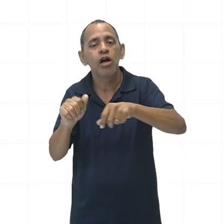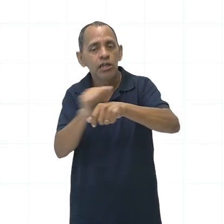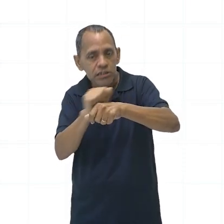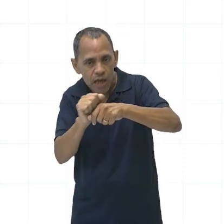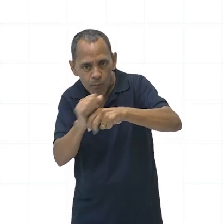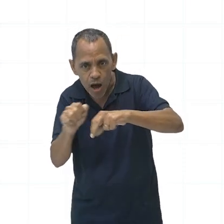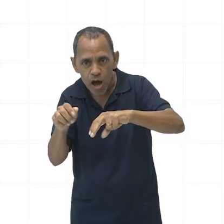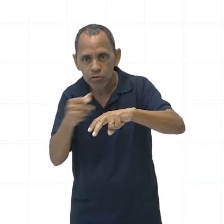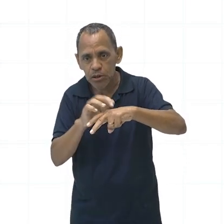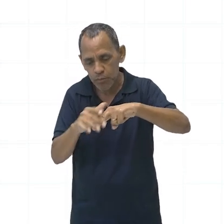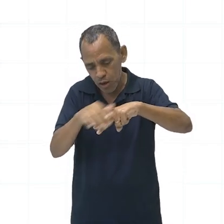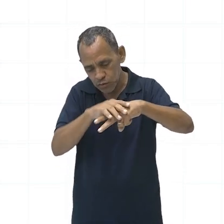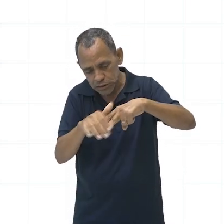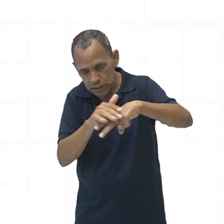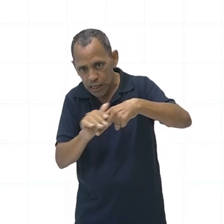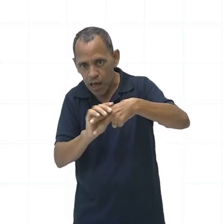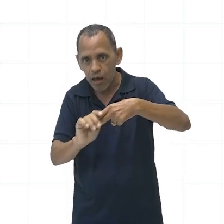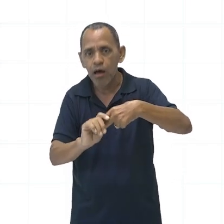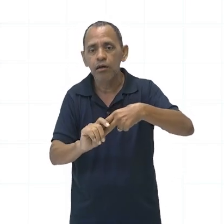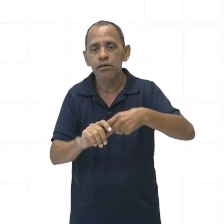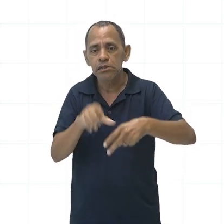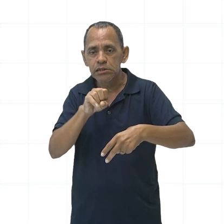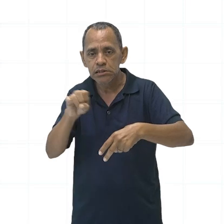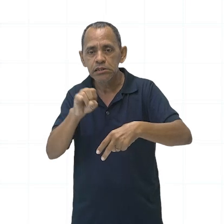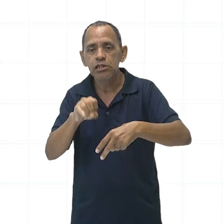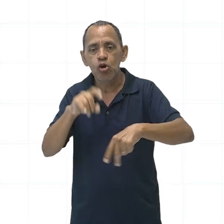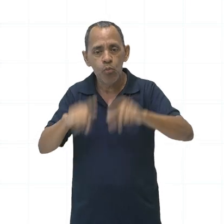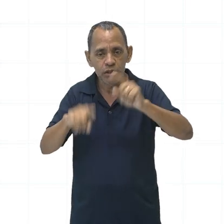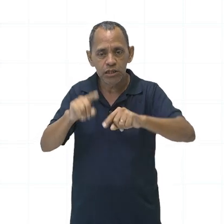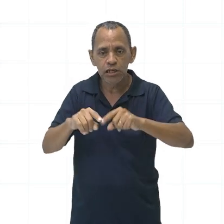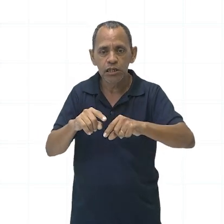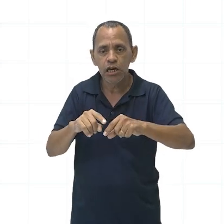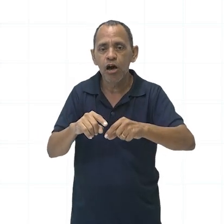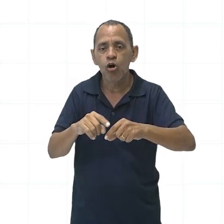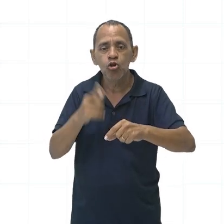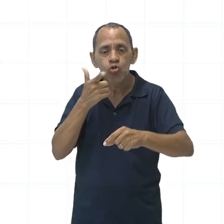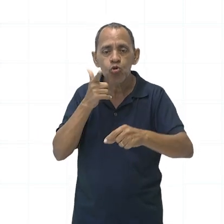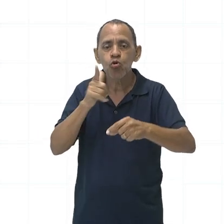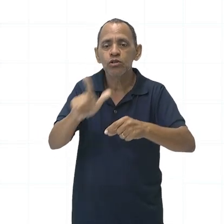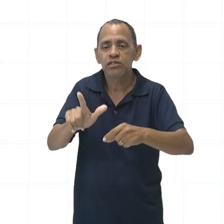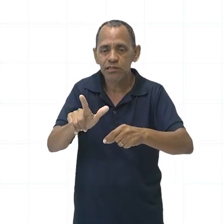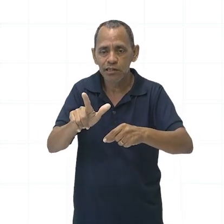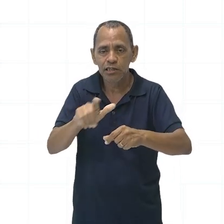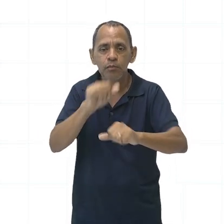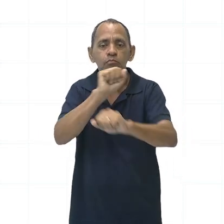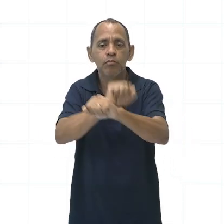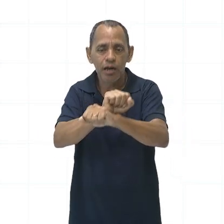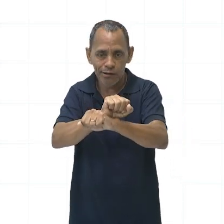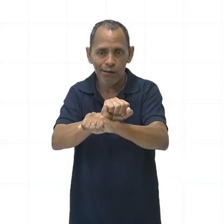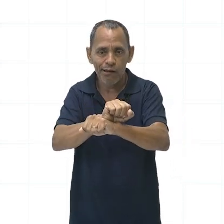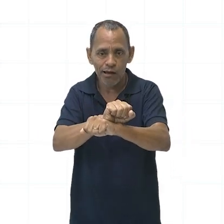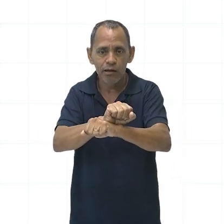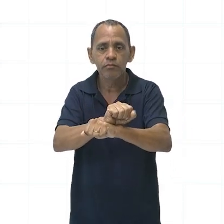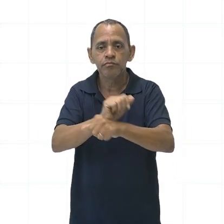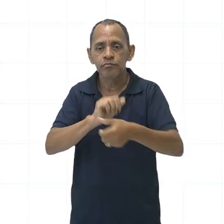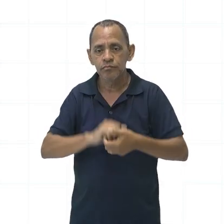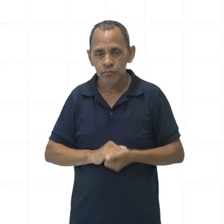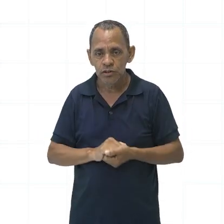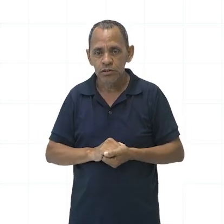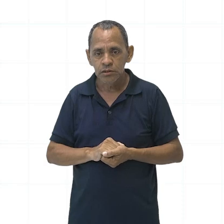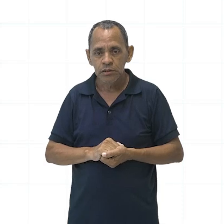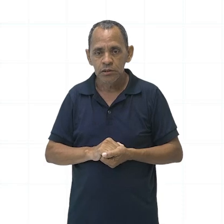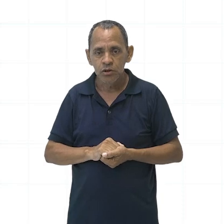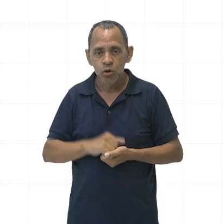remover a sujidade do corte, use uma gaze para retirar as partículas que ficaram coladas dentro do